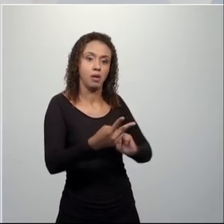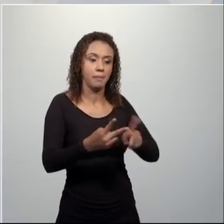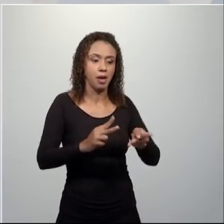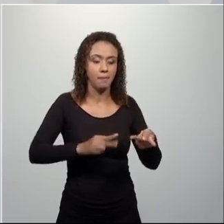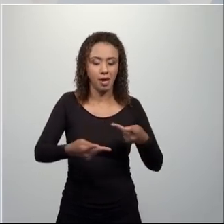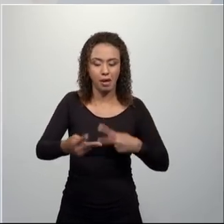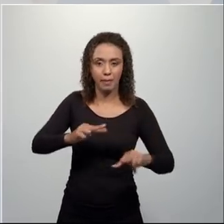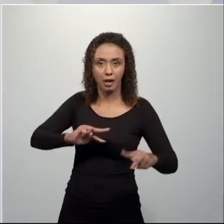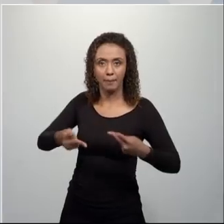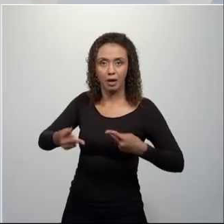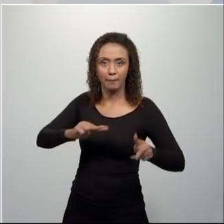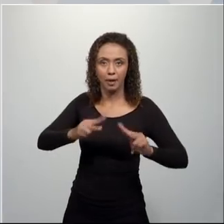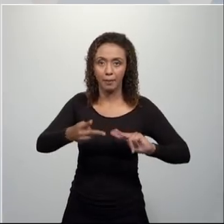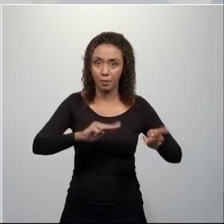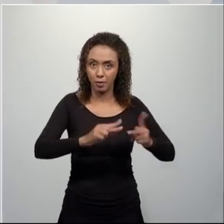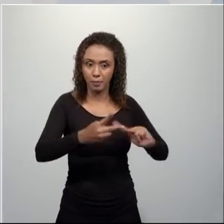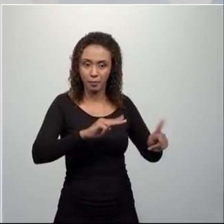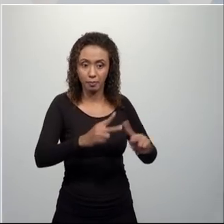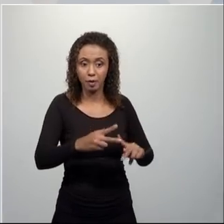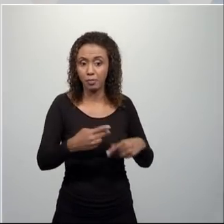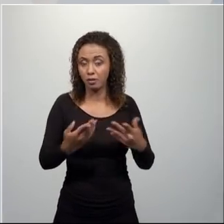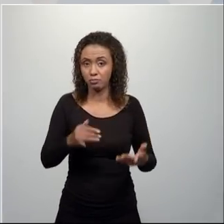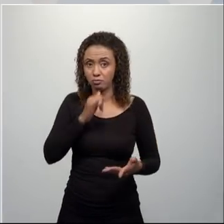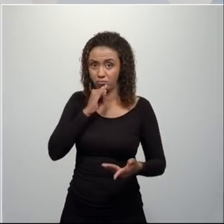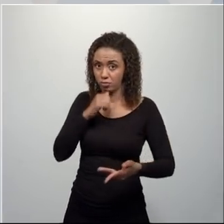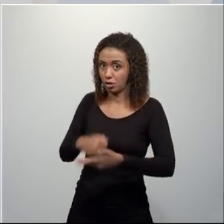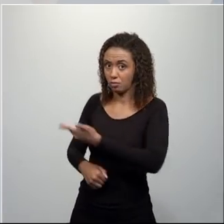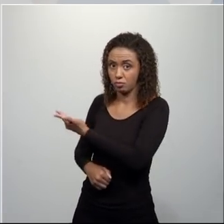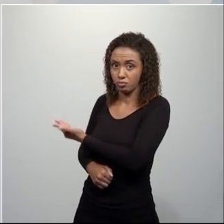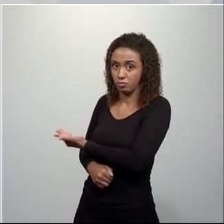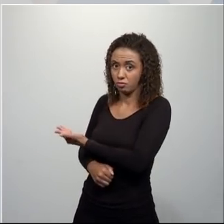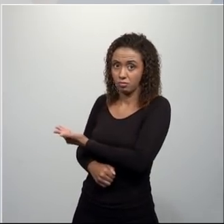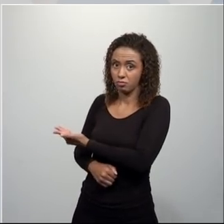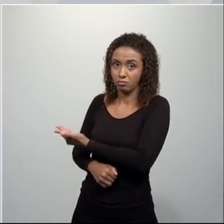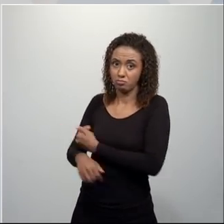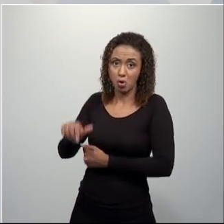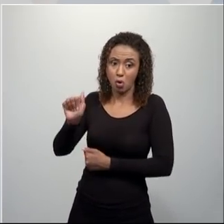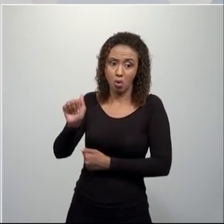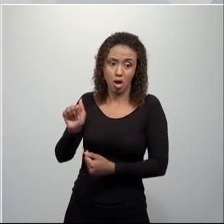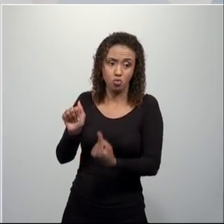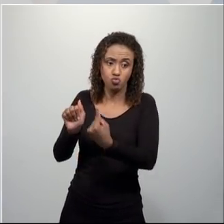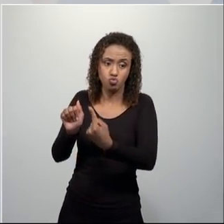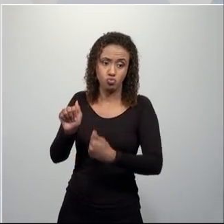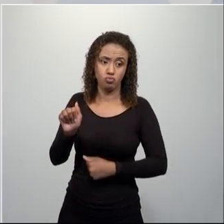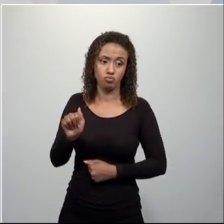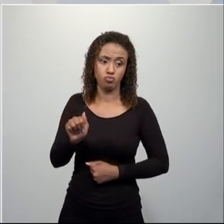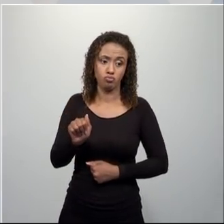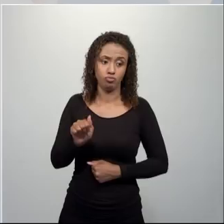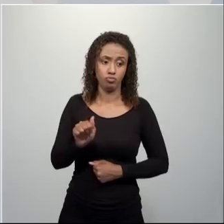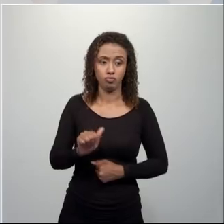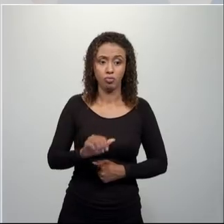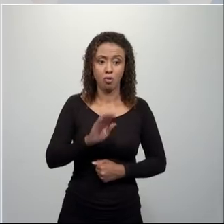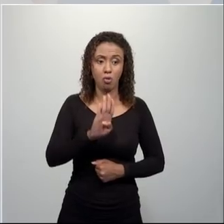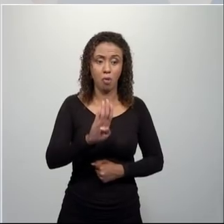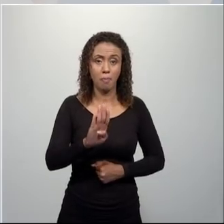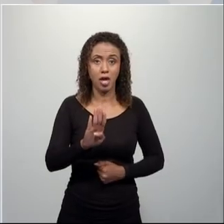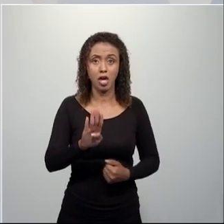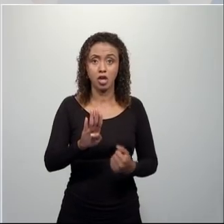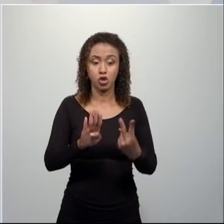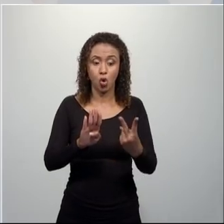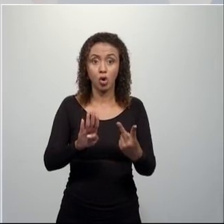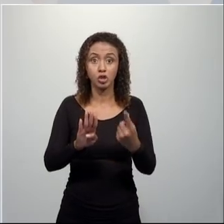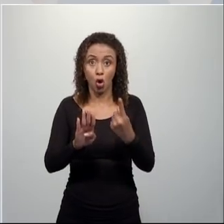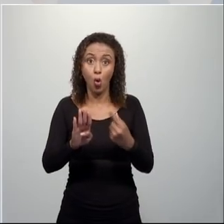e é isso vai ficar aí até um certo ponto aí os usuários vão